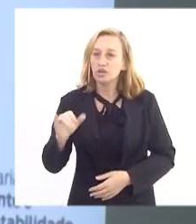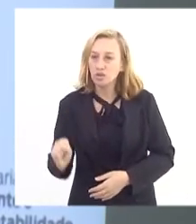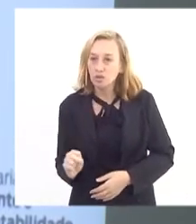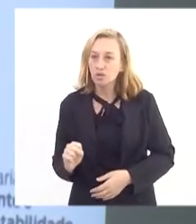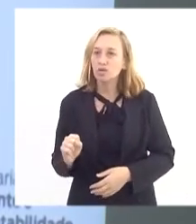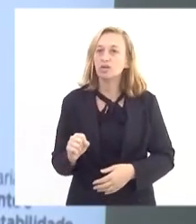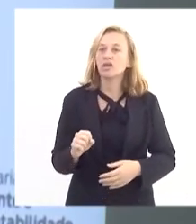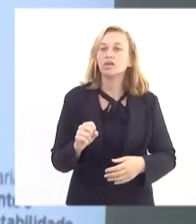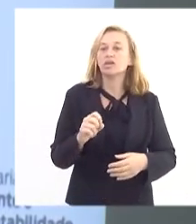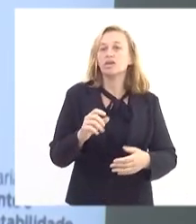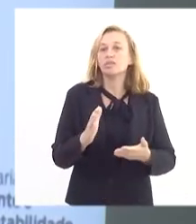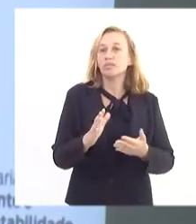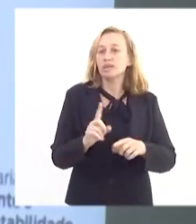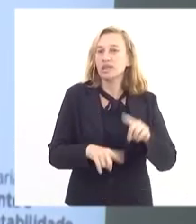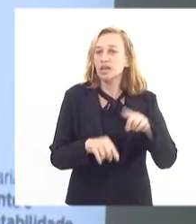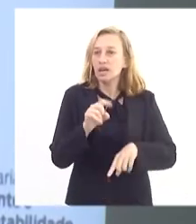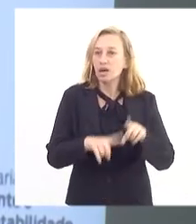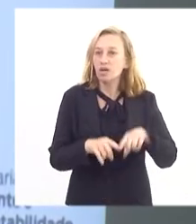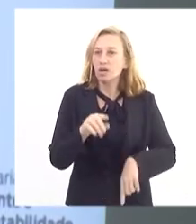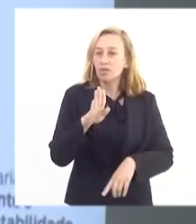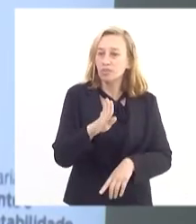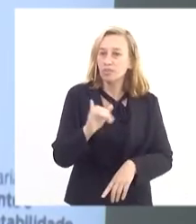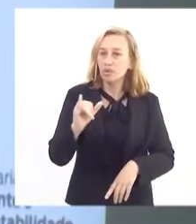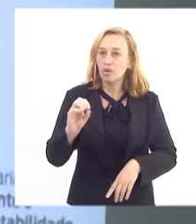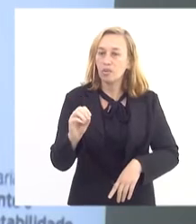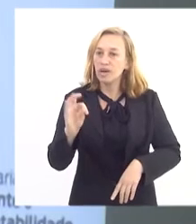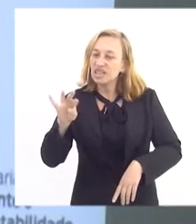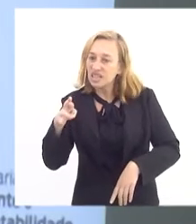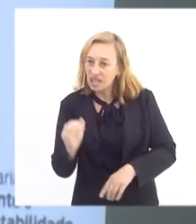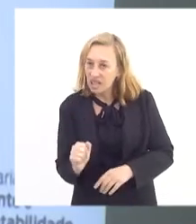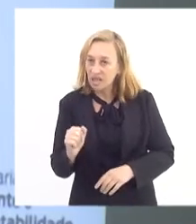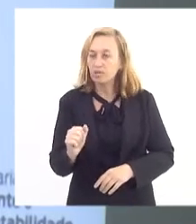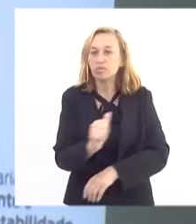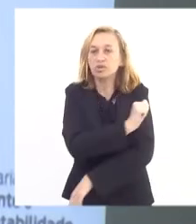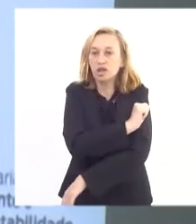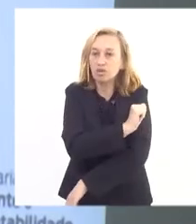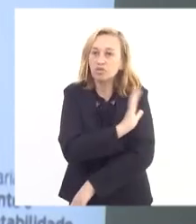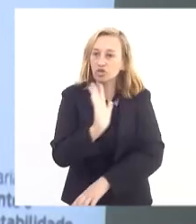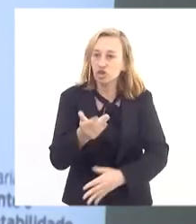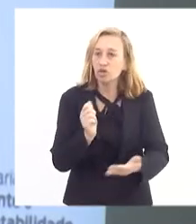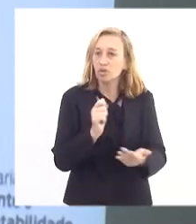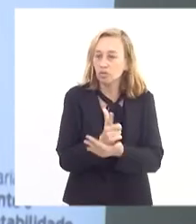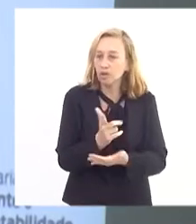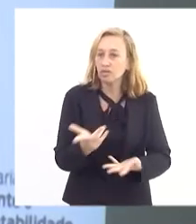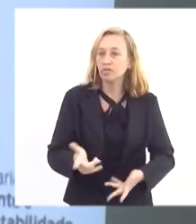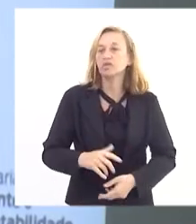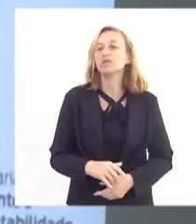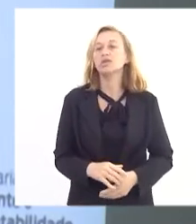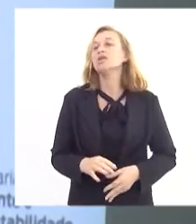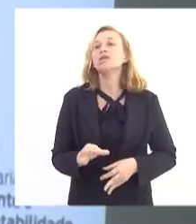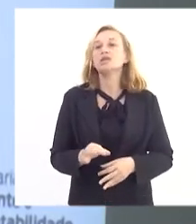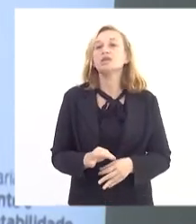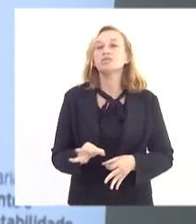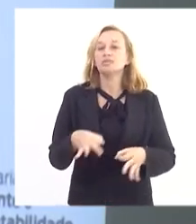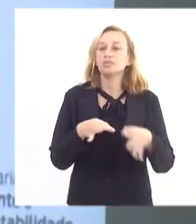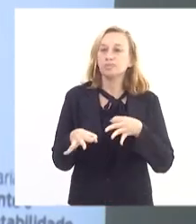para os alunos, para fazer uma aferição mais digitalizada e mais fidedigna da presença deles,